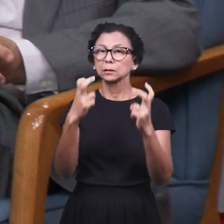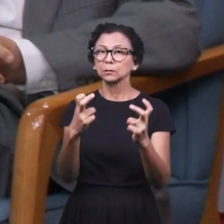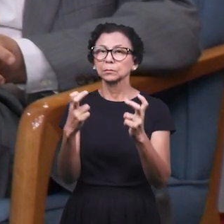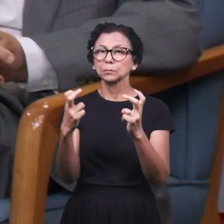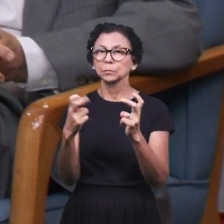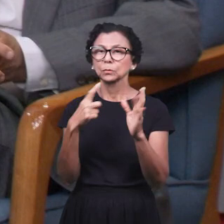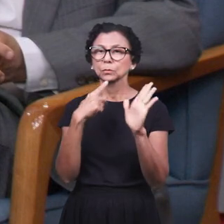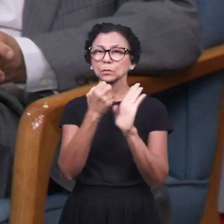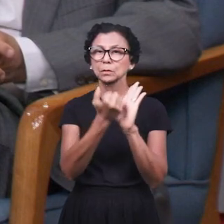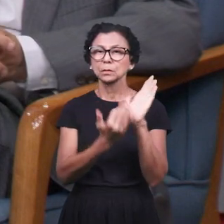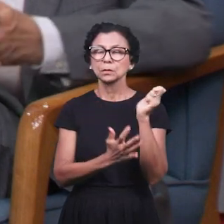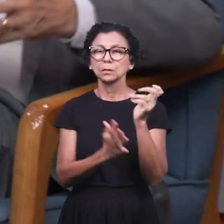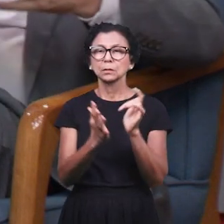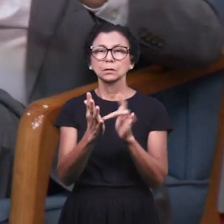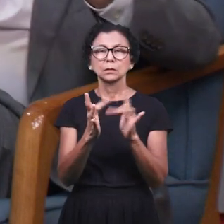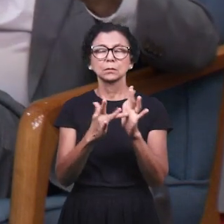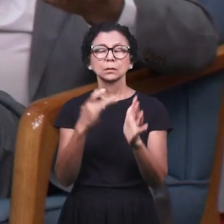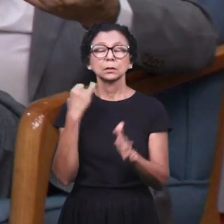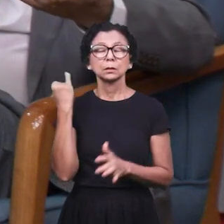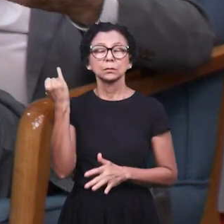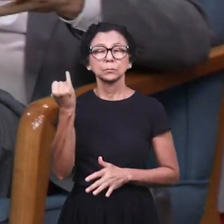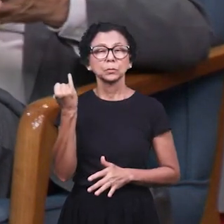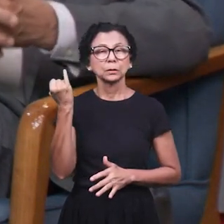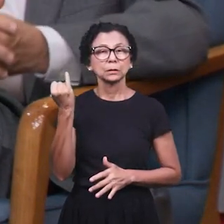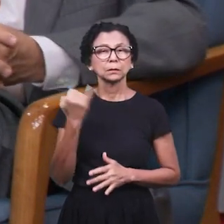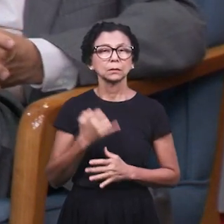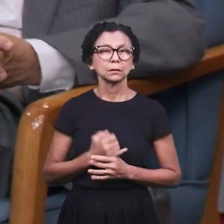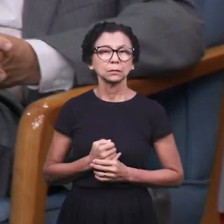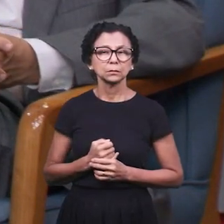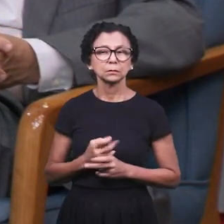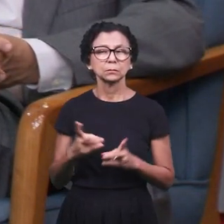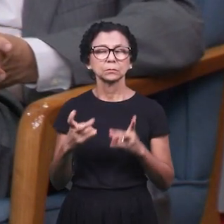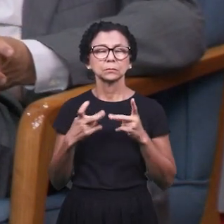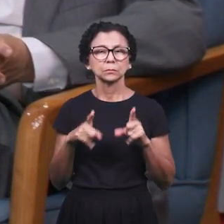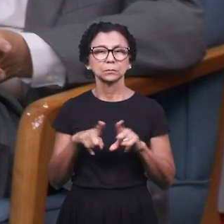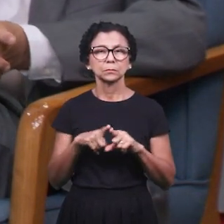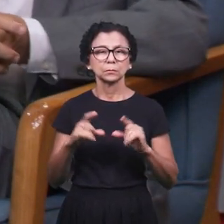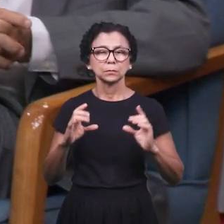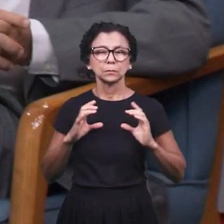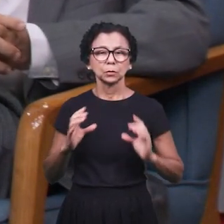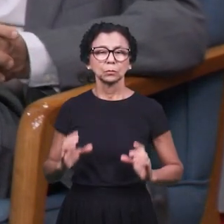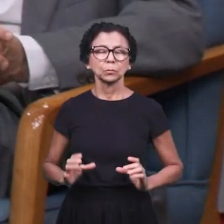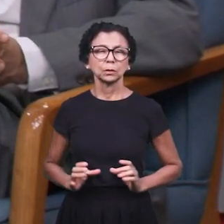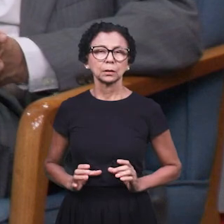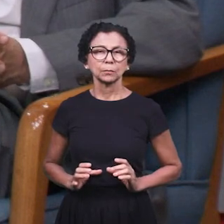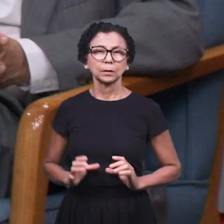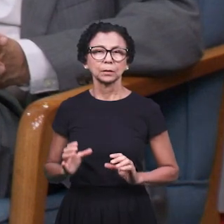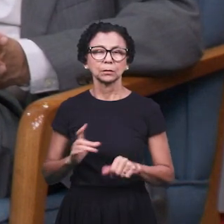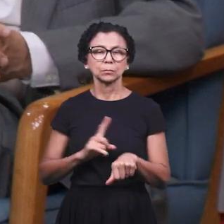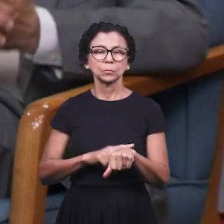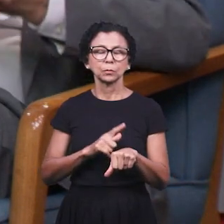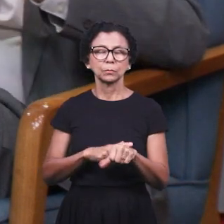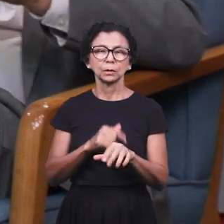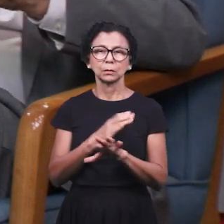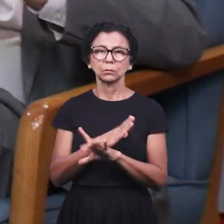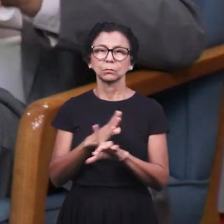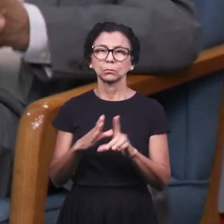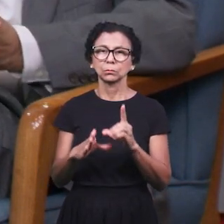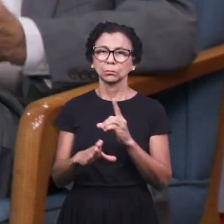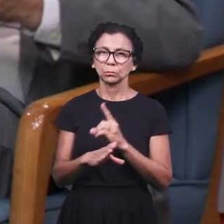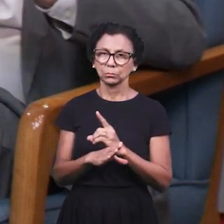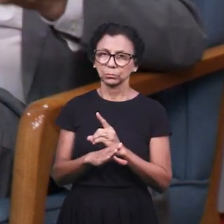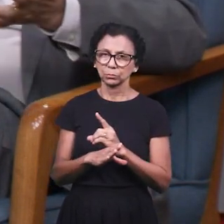clamor pelo sangue de Jesus e a mudança do comportamento do culto quando